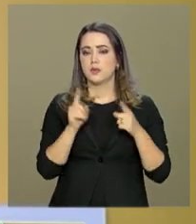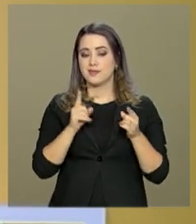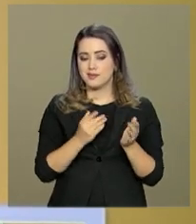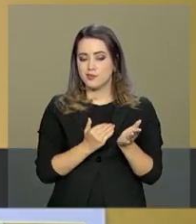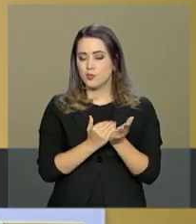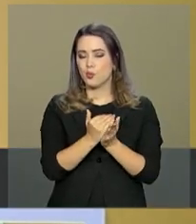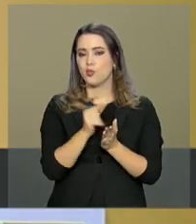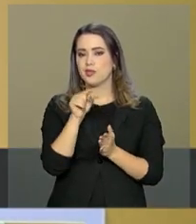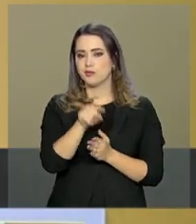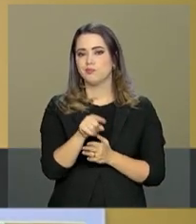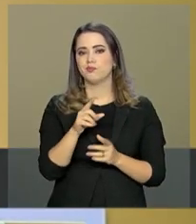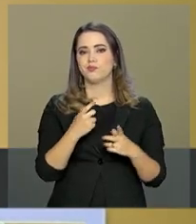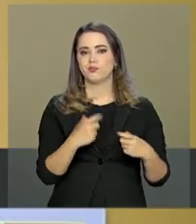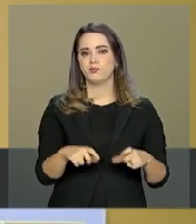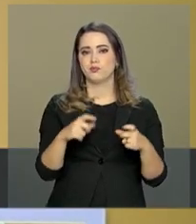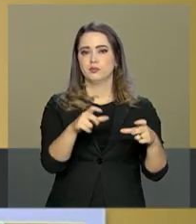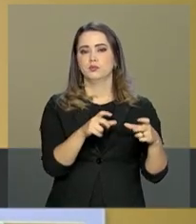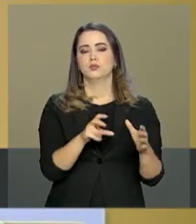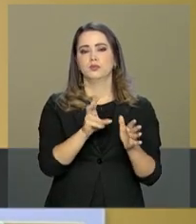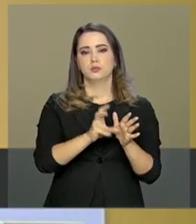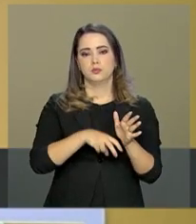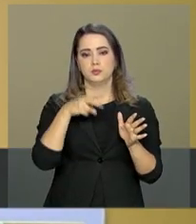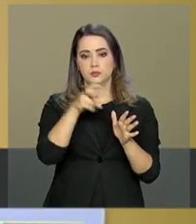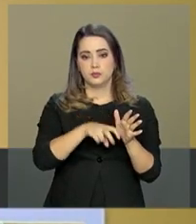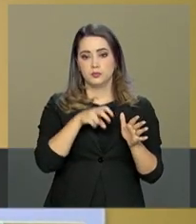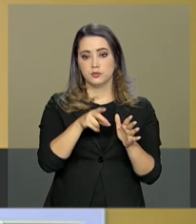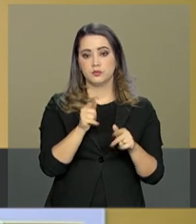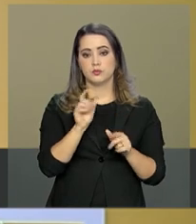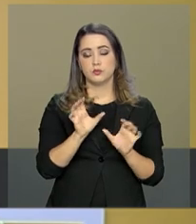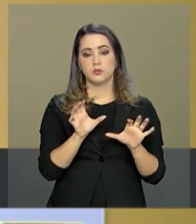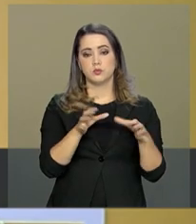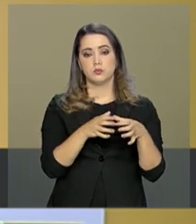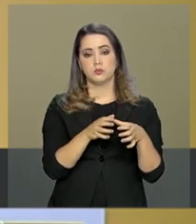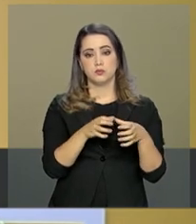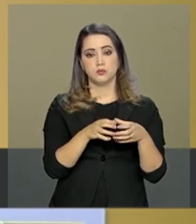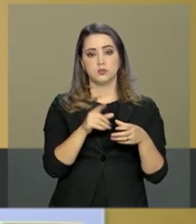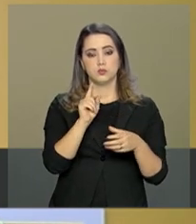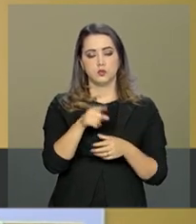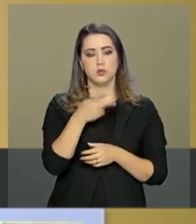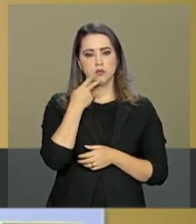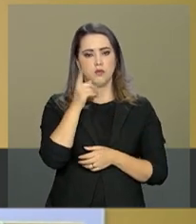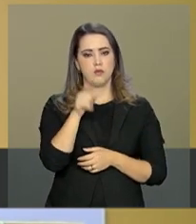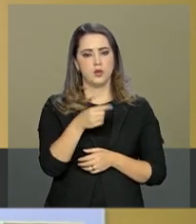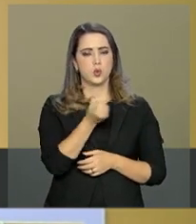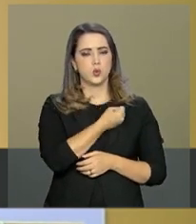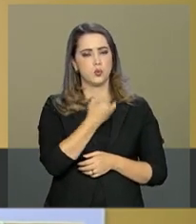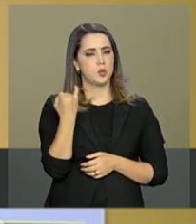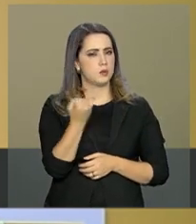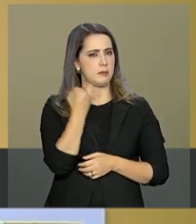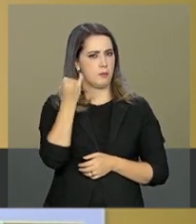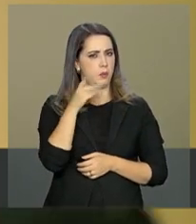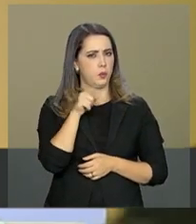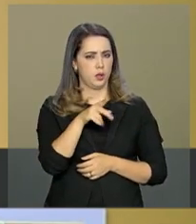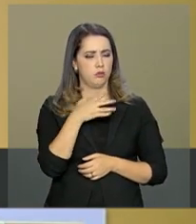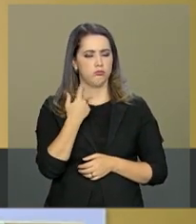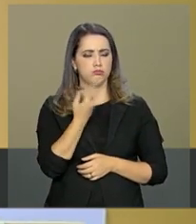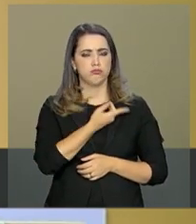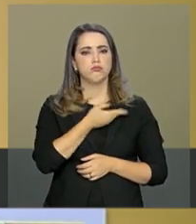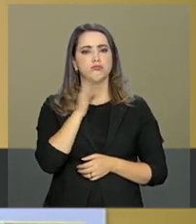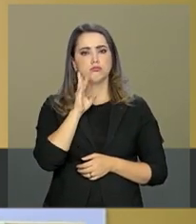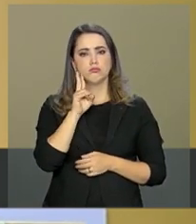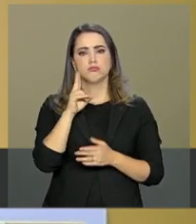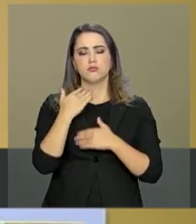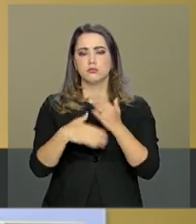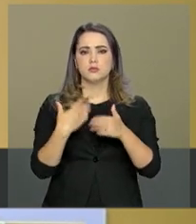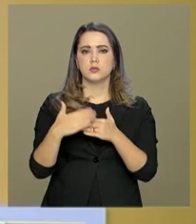crescimento começa no agronegócio e setor paulo caffarelli mencionou os números tão importante que teve tanto